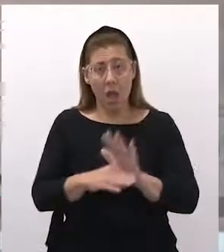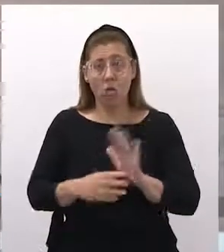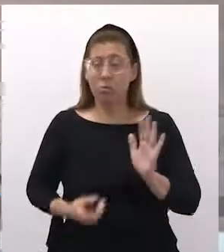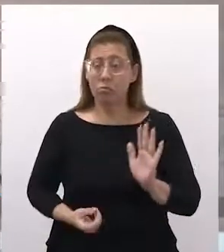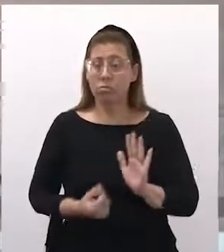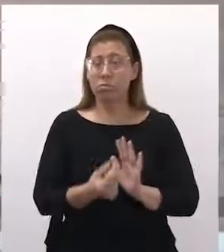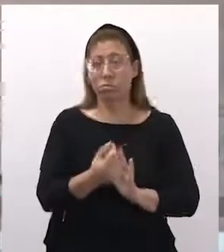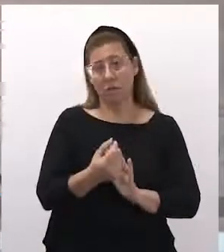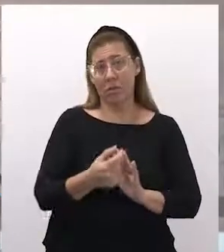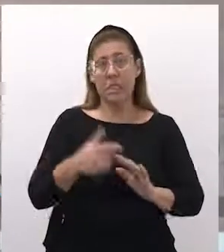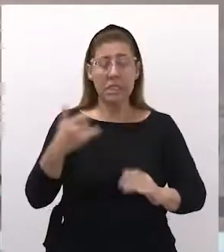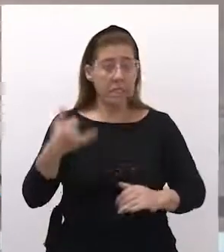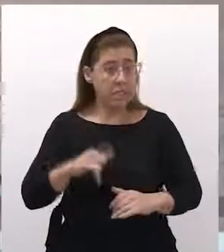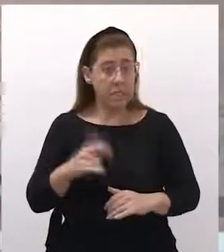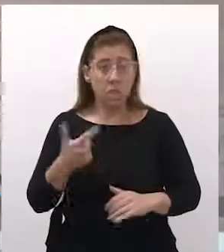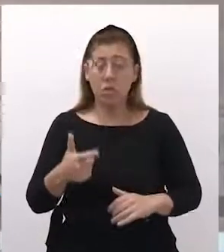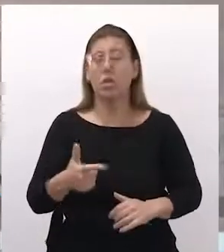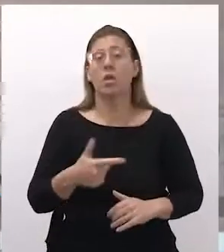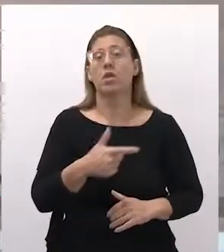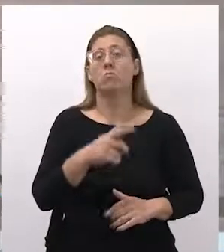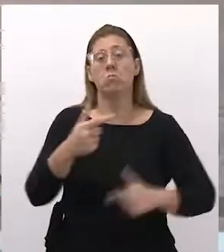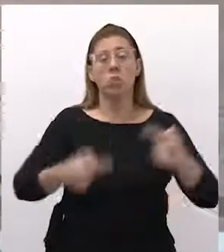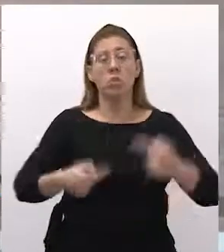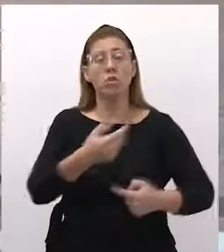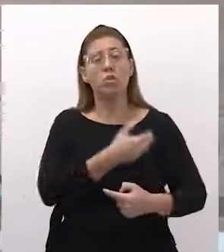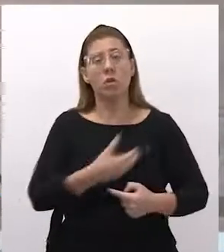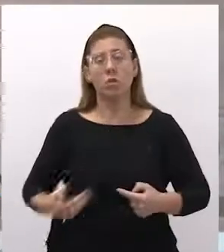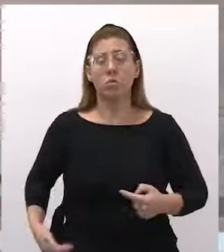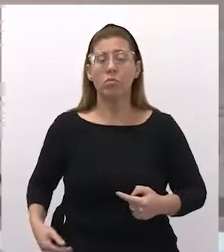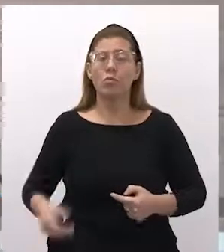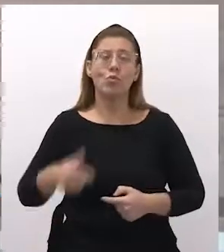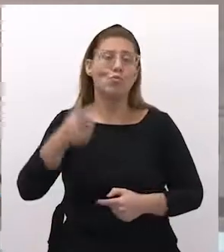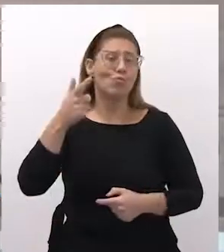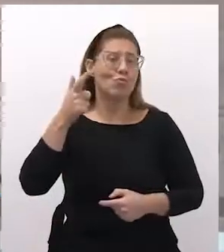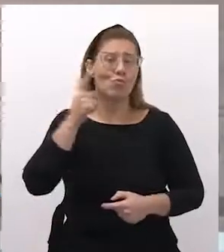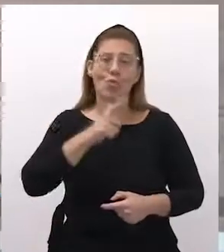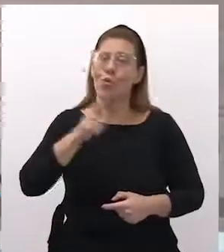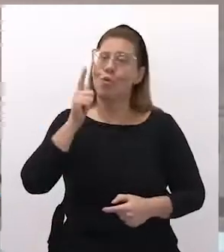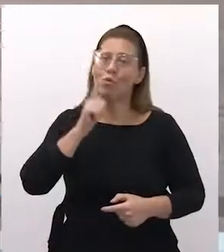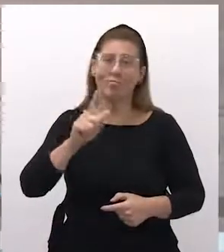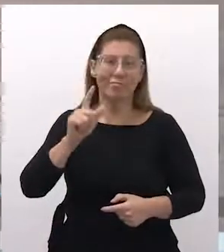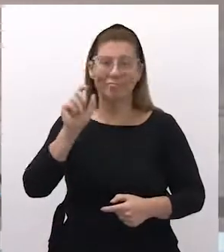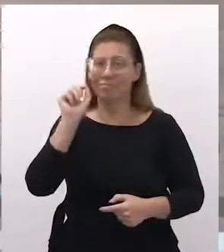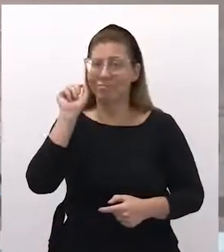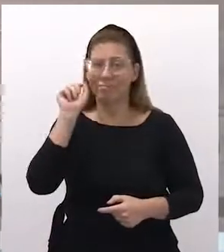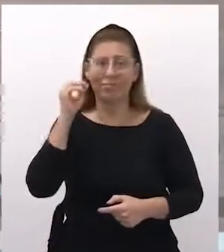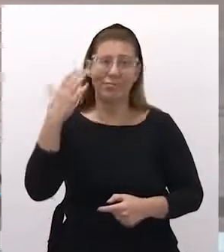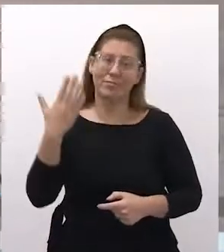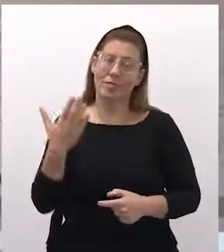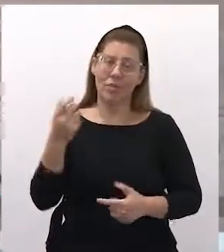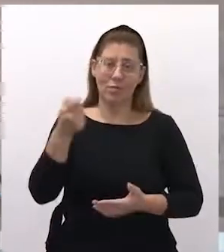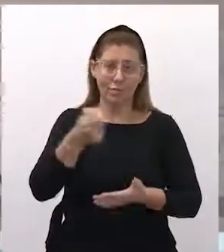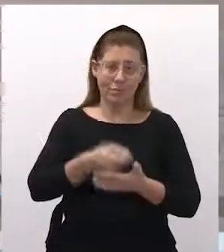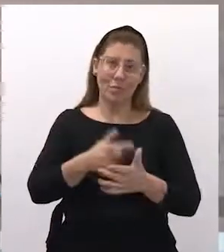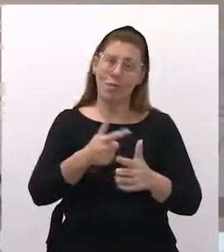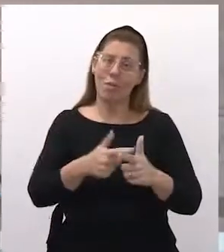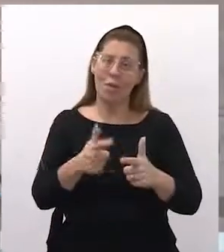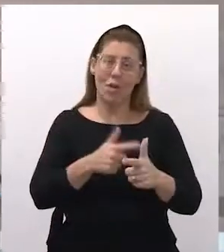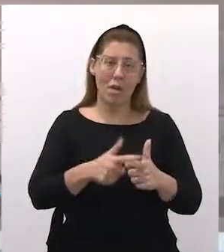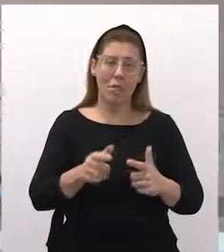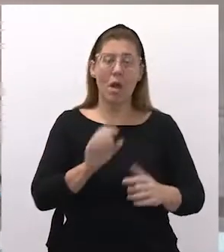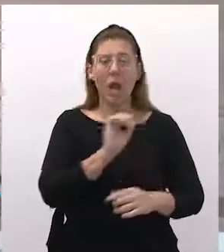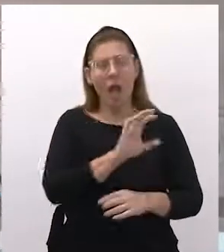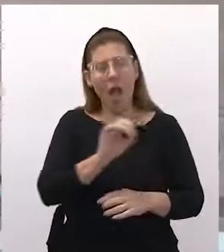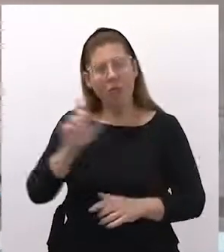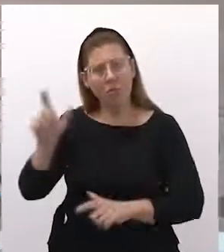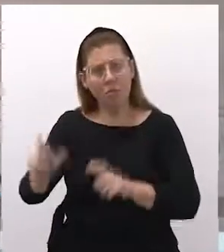política pública, a gente não consegue resolver essas grandes questões estruturais. E aí, claro, né, cada um